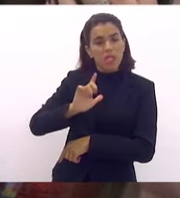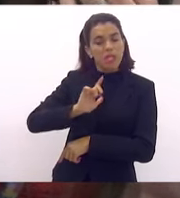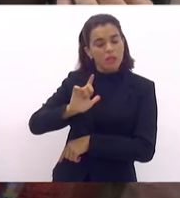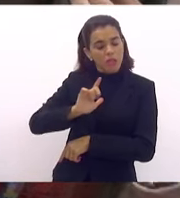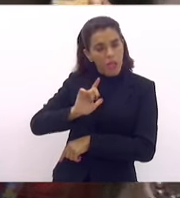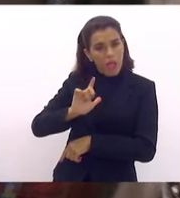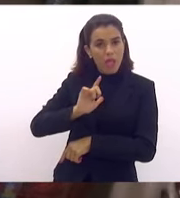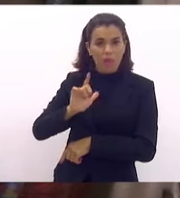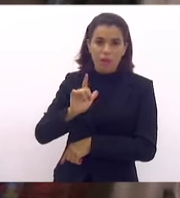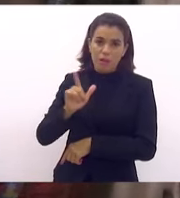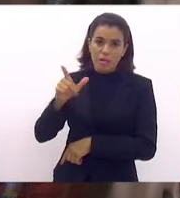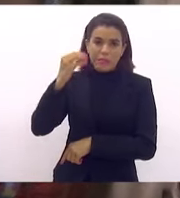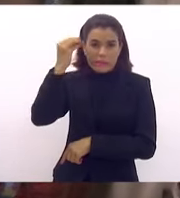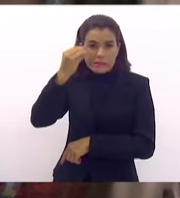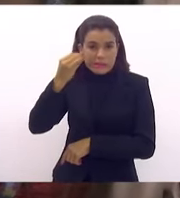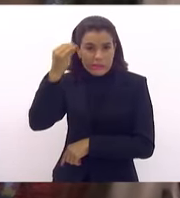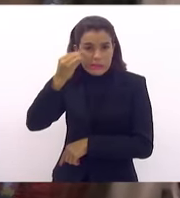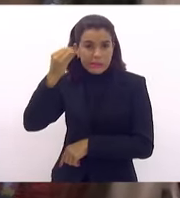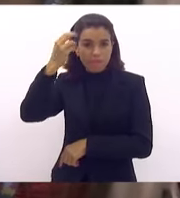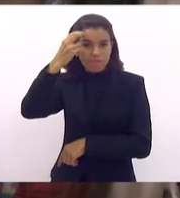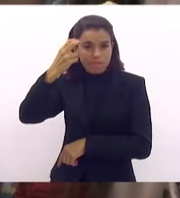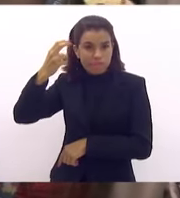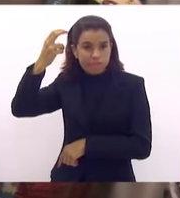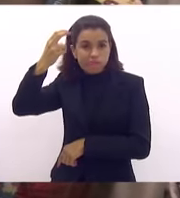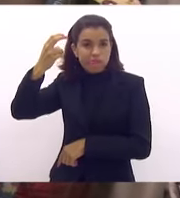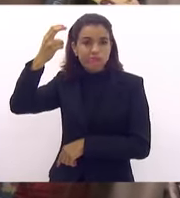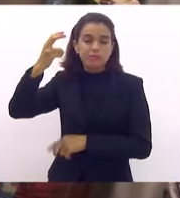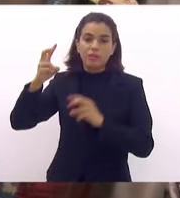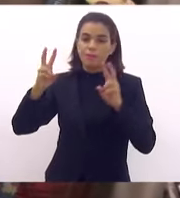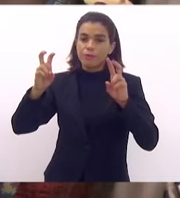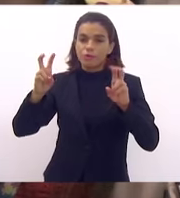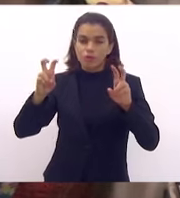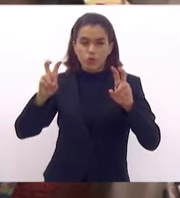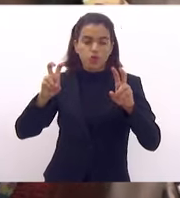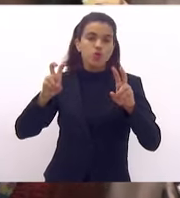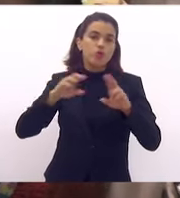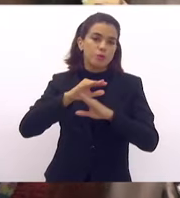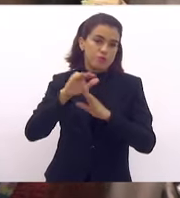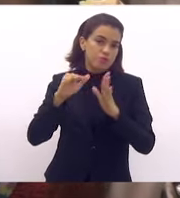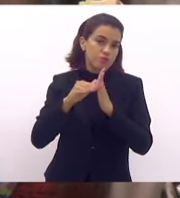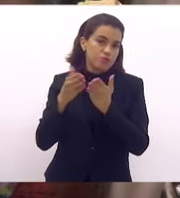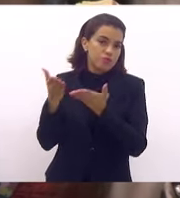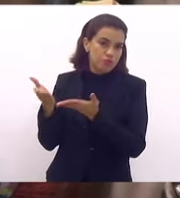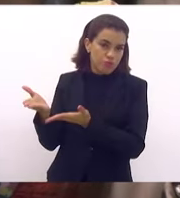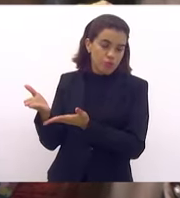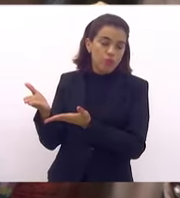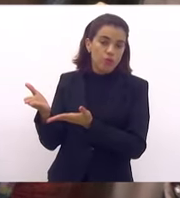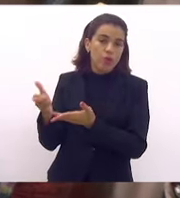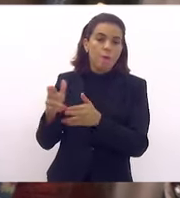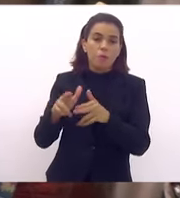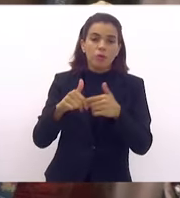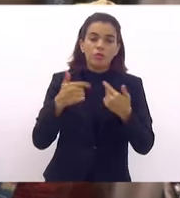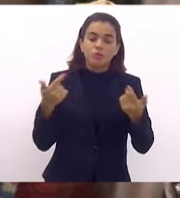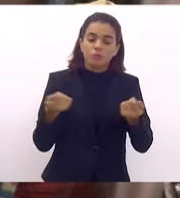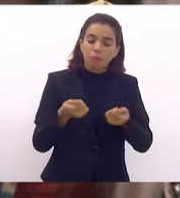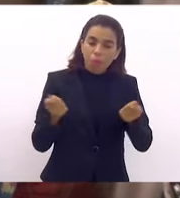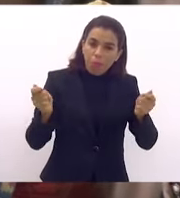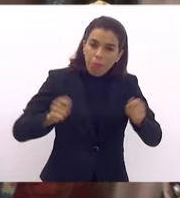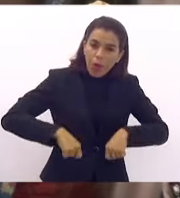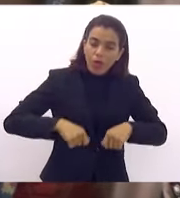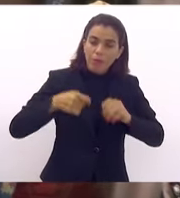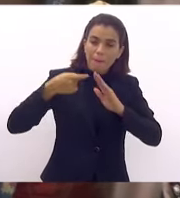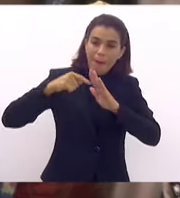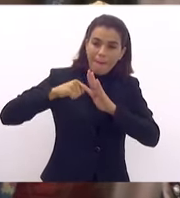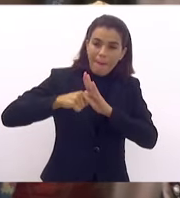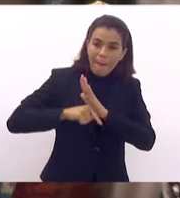pelo tempo e pela sabedoria em relação a todo o processo. Mas acho que a gente pode aprofundar um pouco mais a discussão. Gostaria